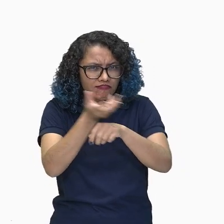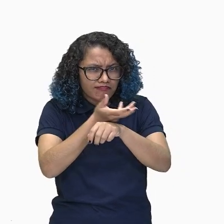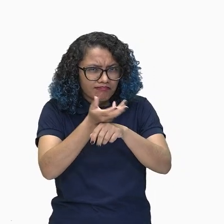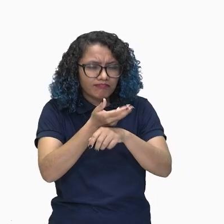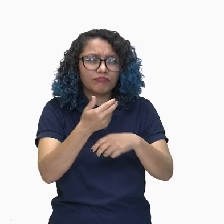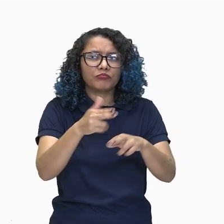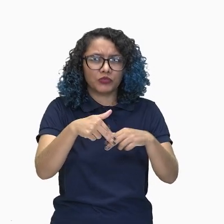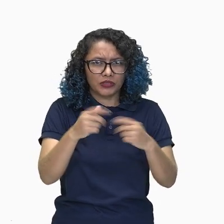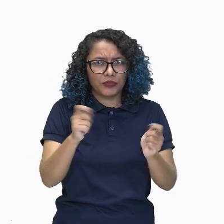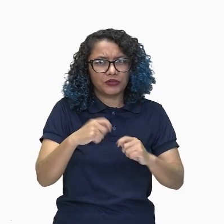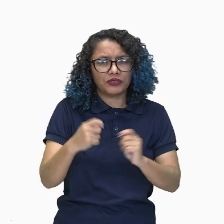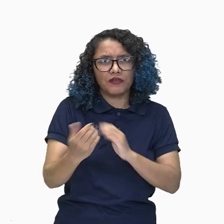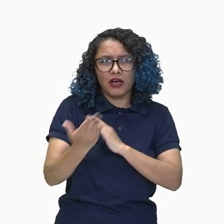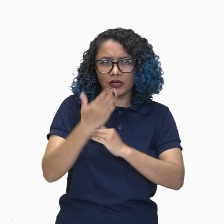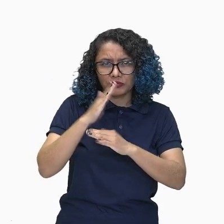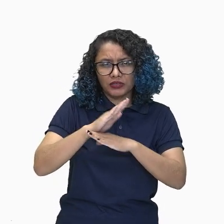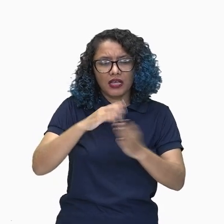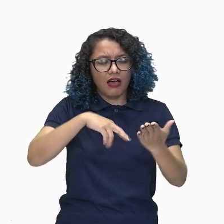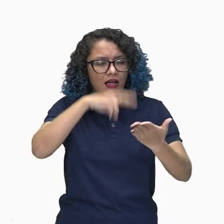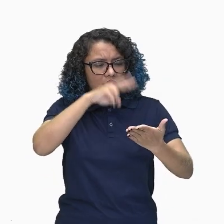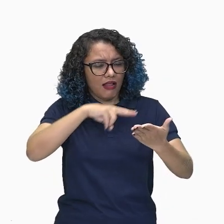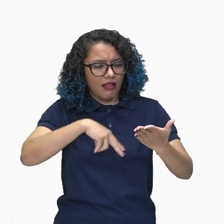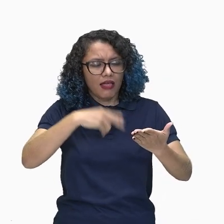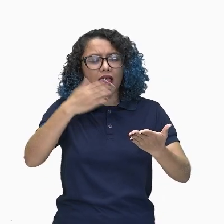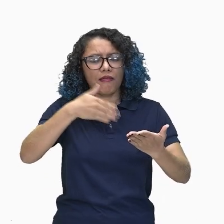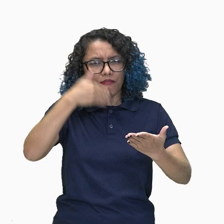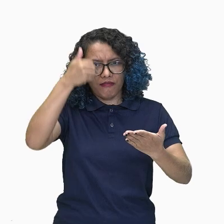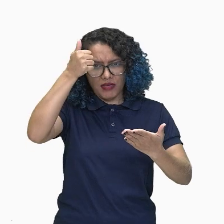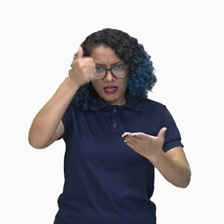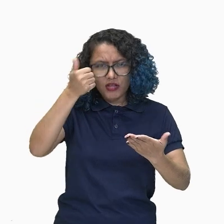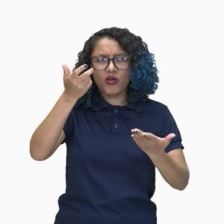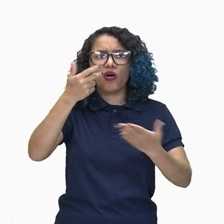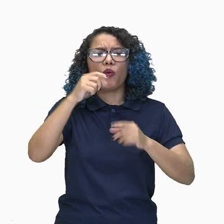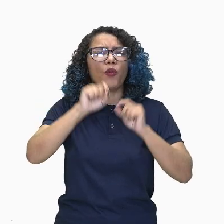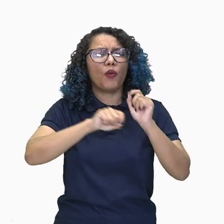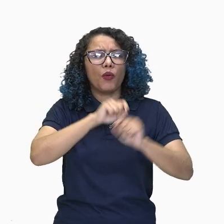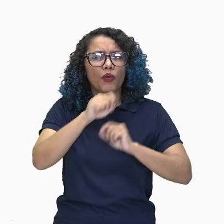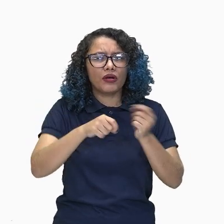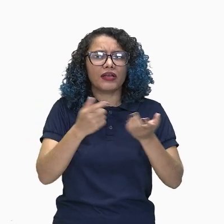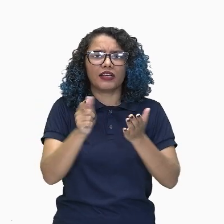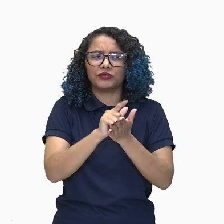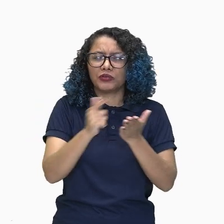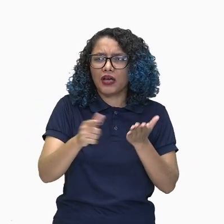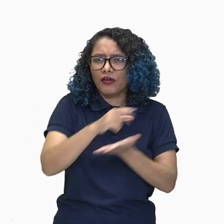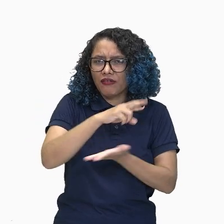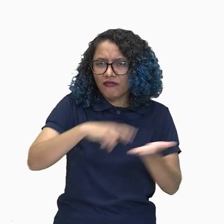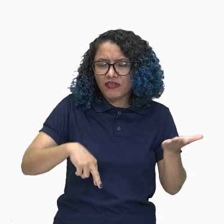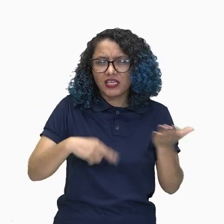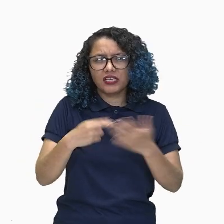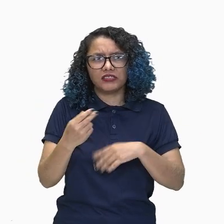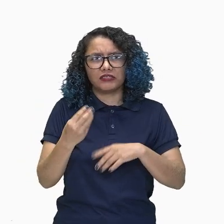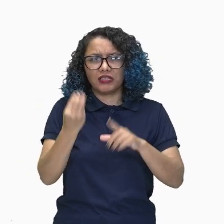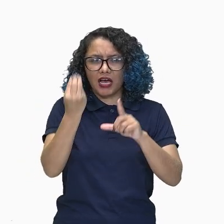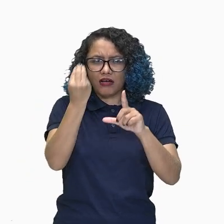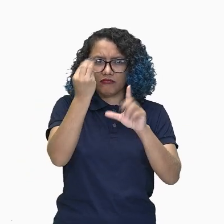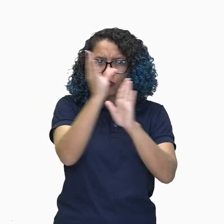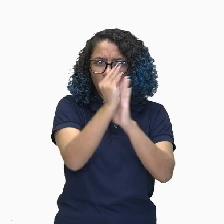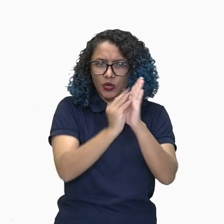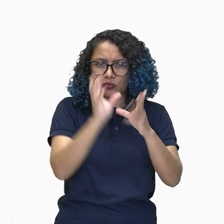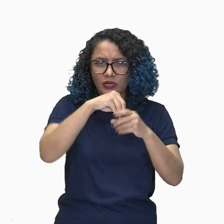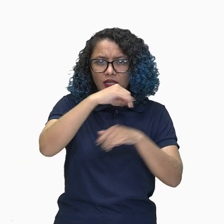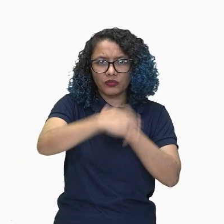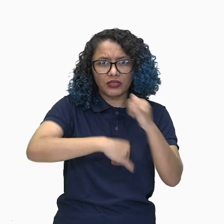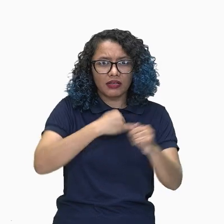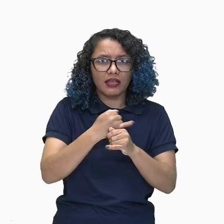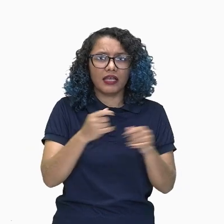nos ajudar a ler melhor jornais, revistas, posts de internet e até a conversar com mais segurança